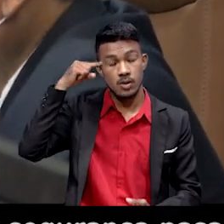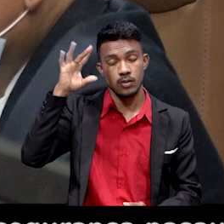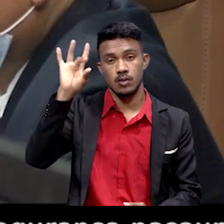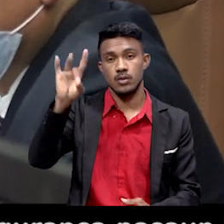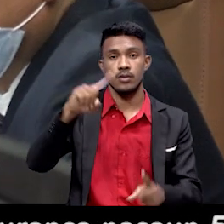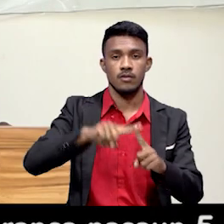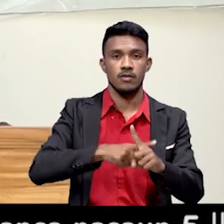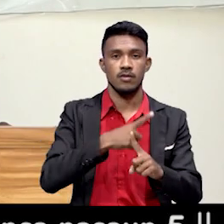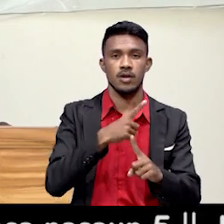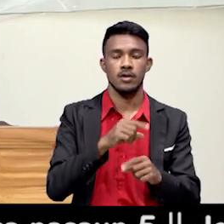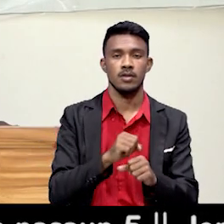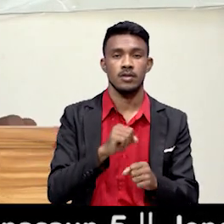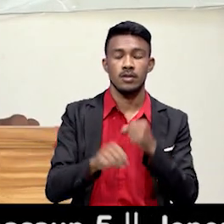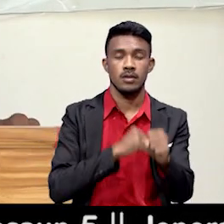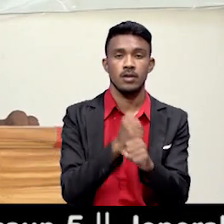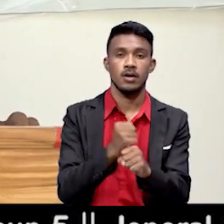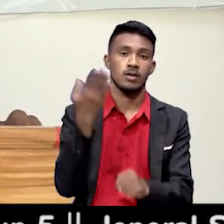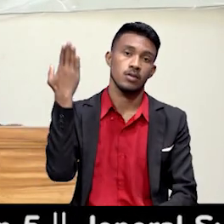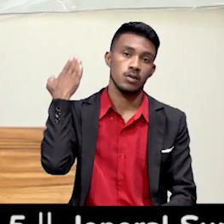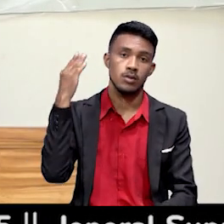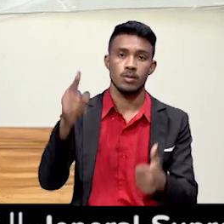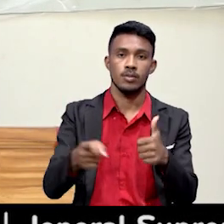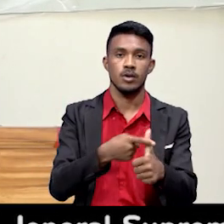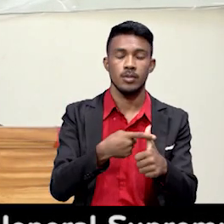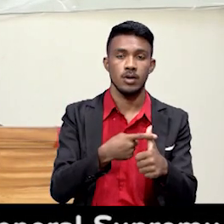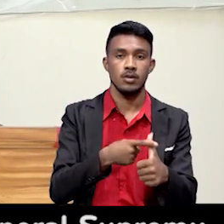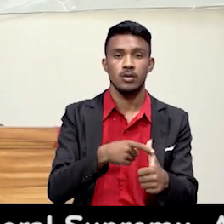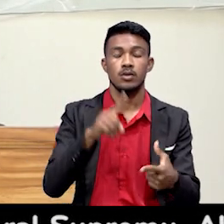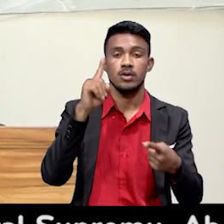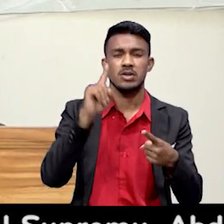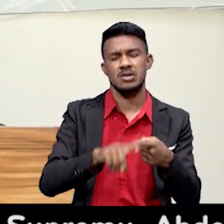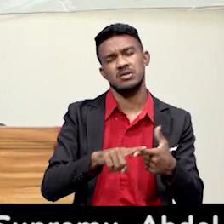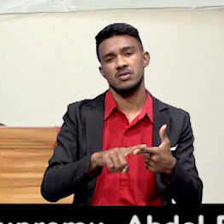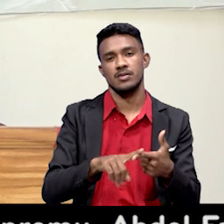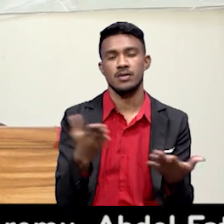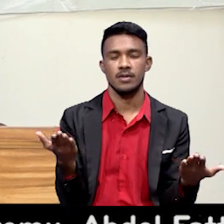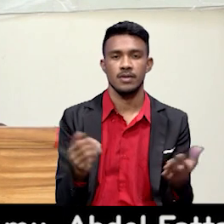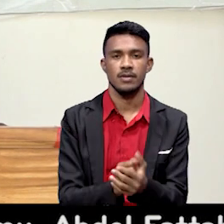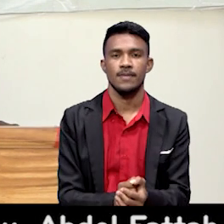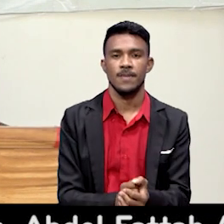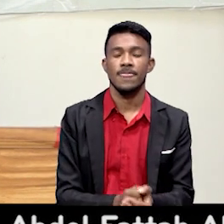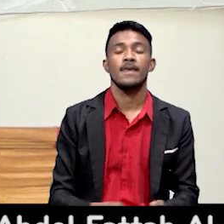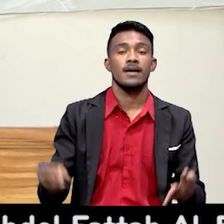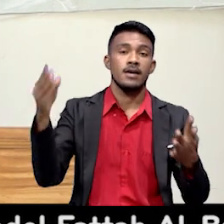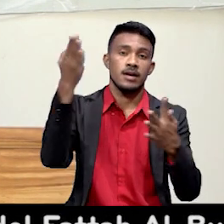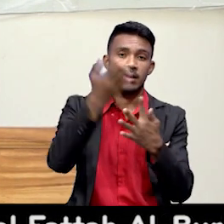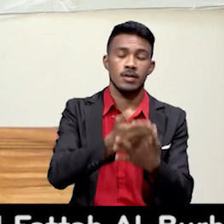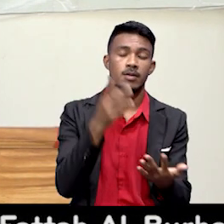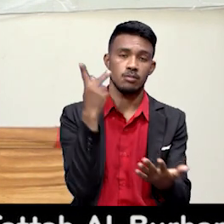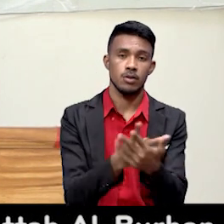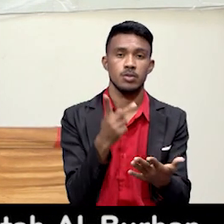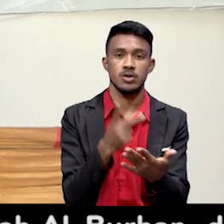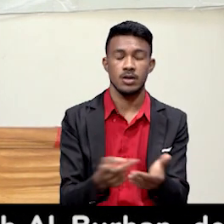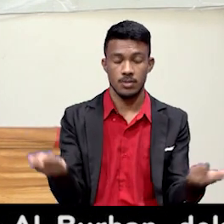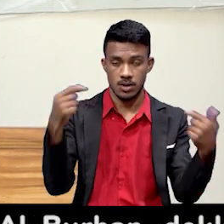fulan tinha koto primeiro ano, segundo ano cara. Atama be proposta ida mais parlamento